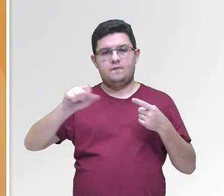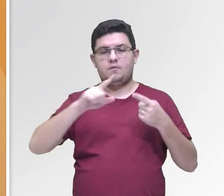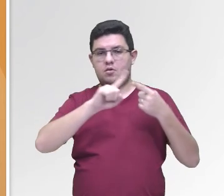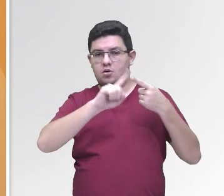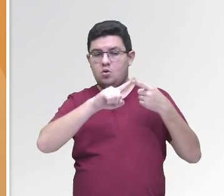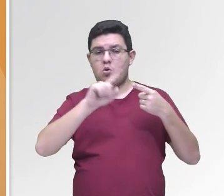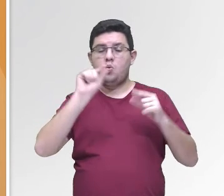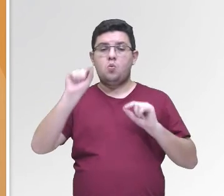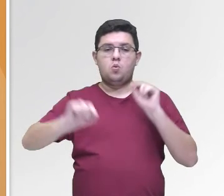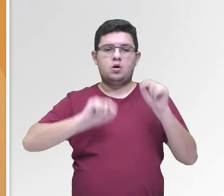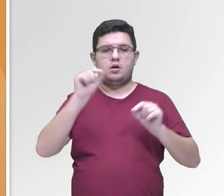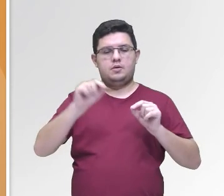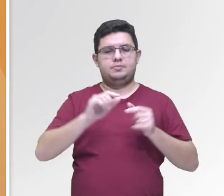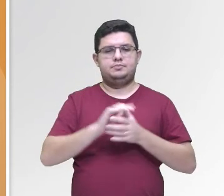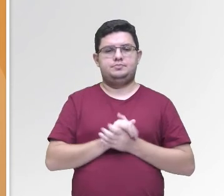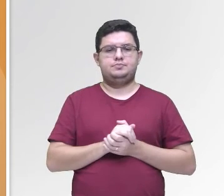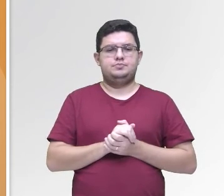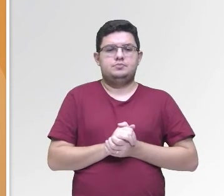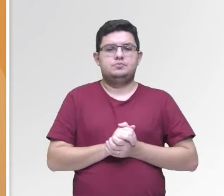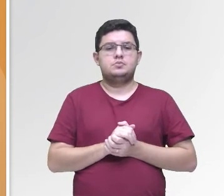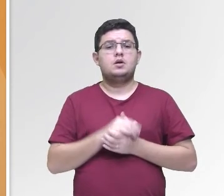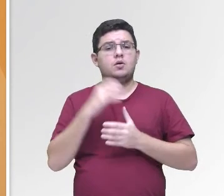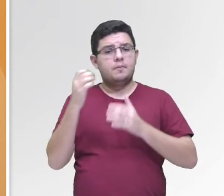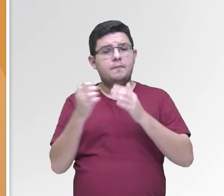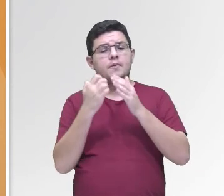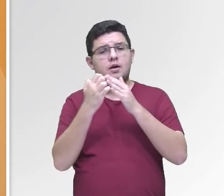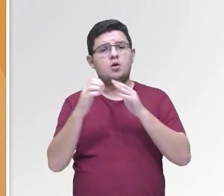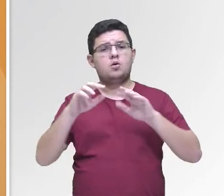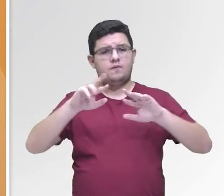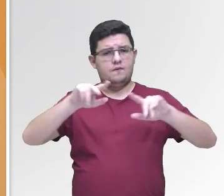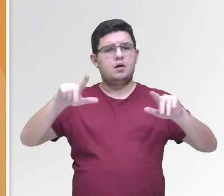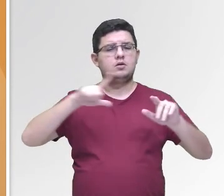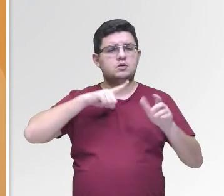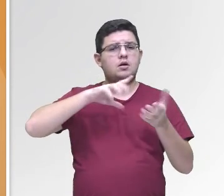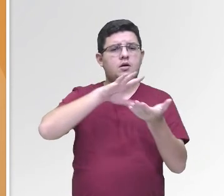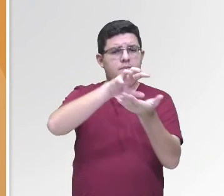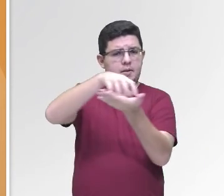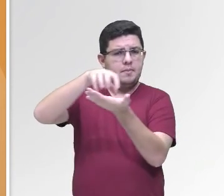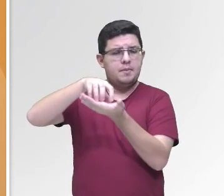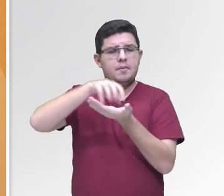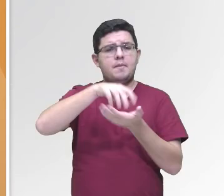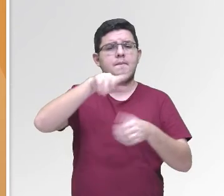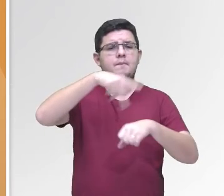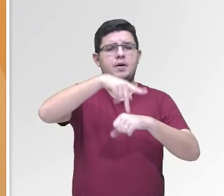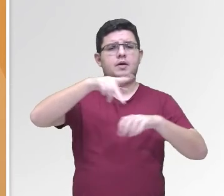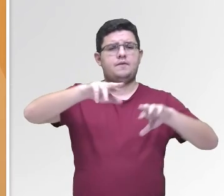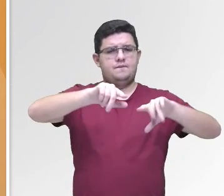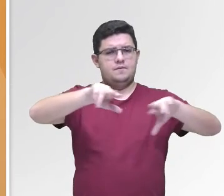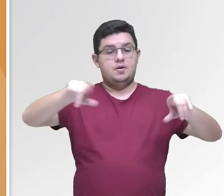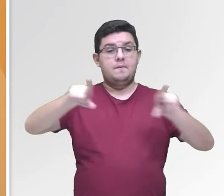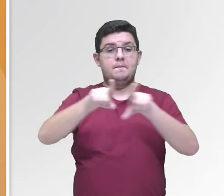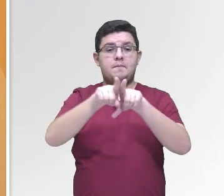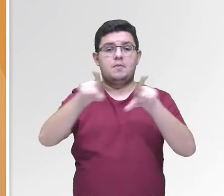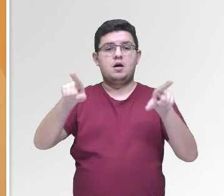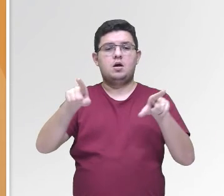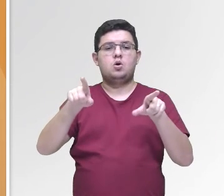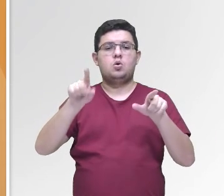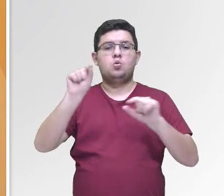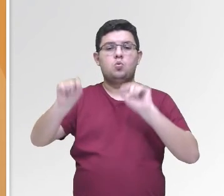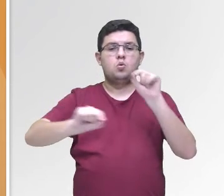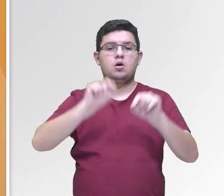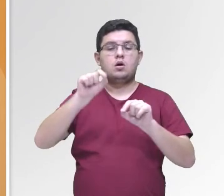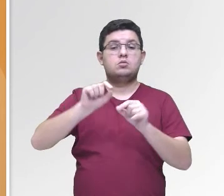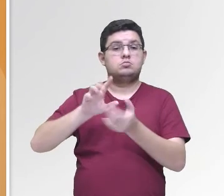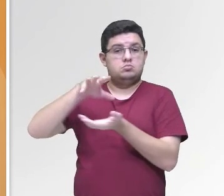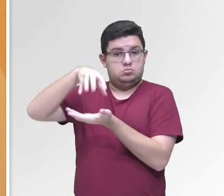Então, gente, as multinacionais são empresas que têm filiais em vários países do mundo, comandadas a partir